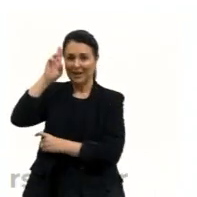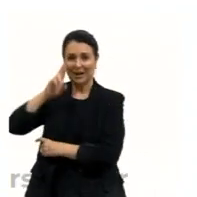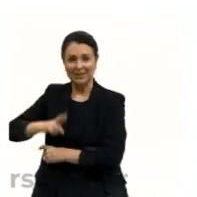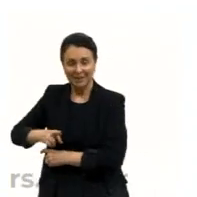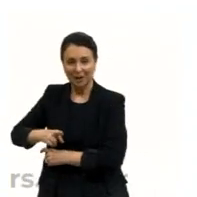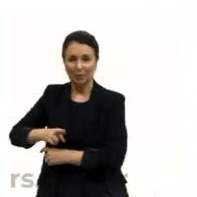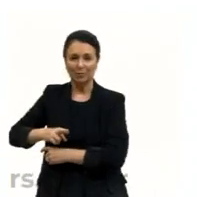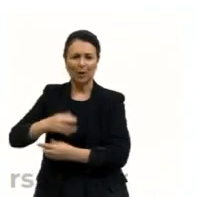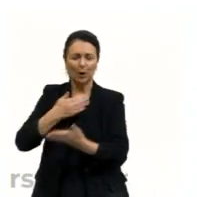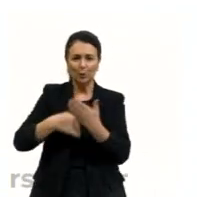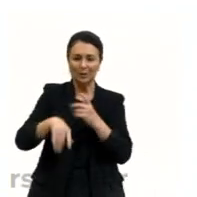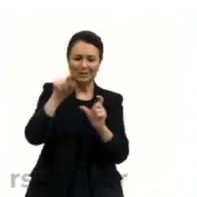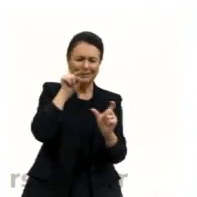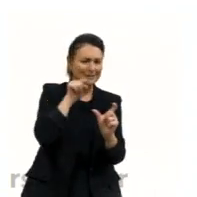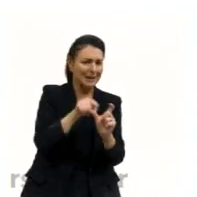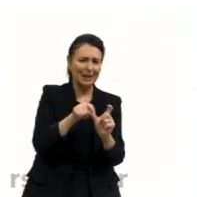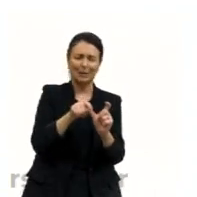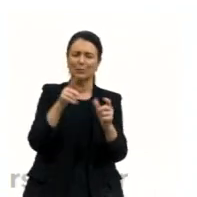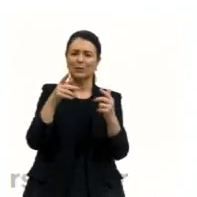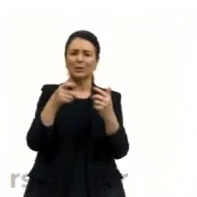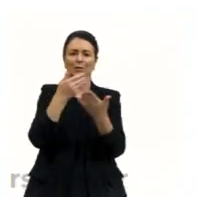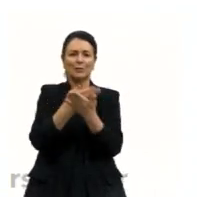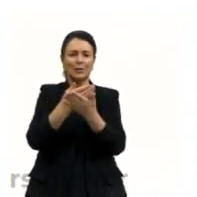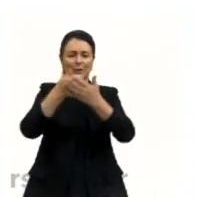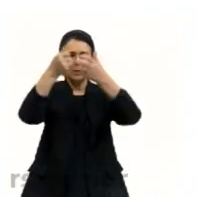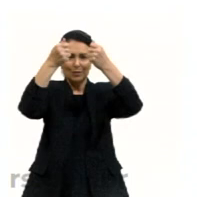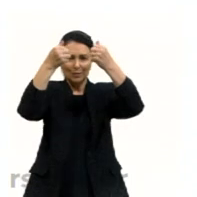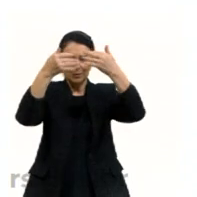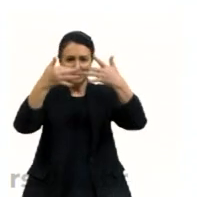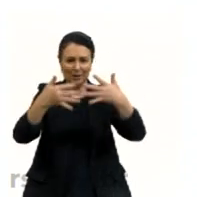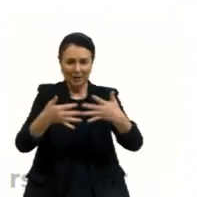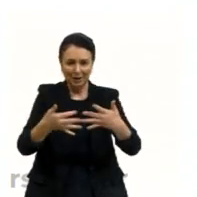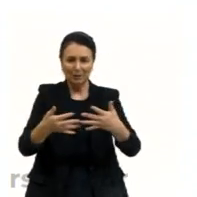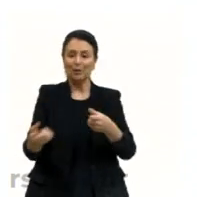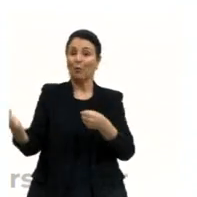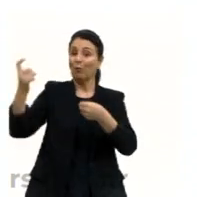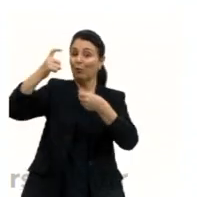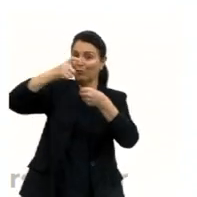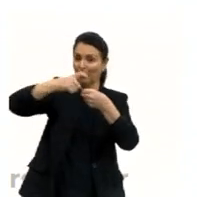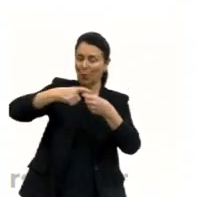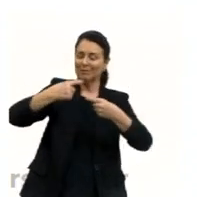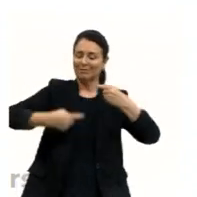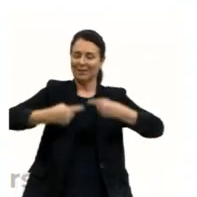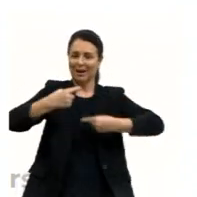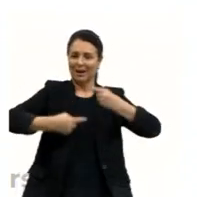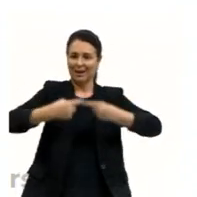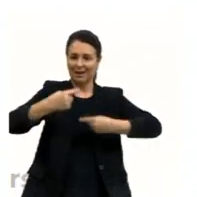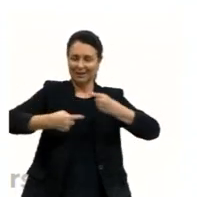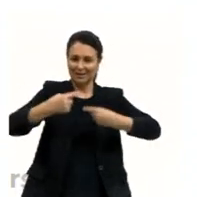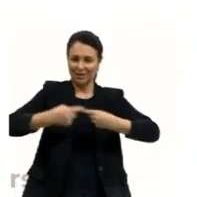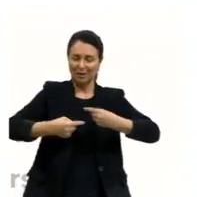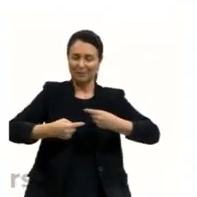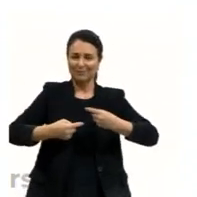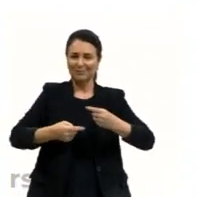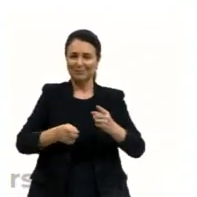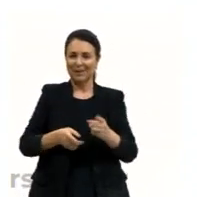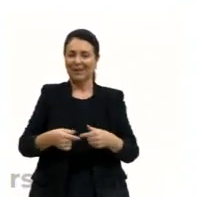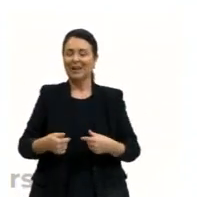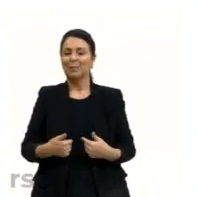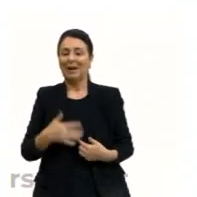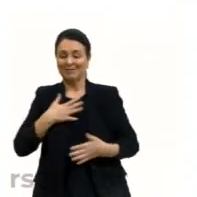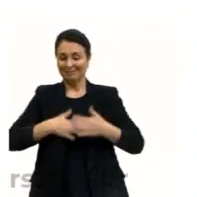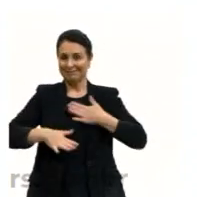todos sistemas portanto aí Eu apenas estou introduzindo aqui hoje horas volta e eles iremos debater com